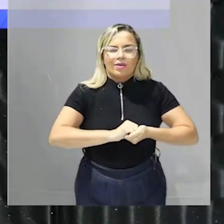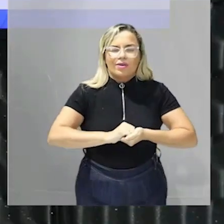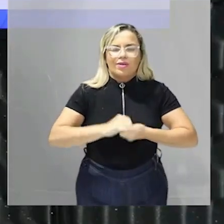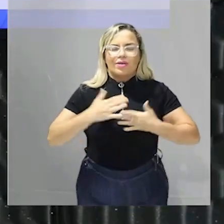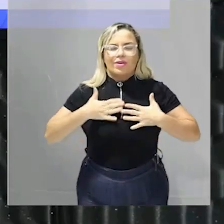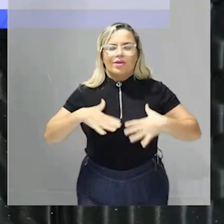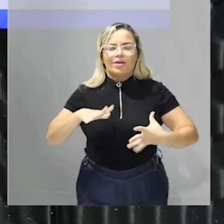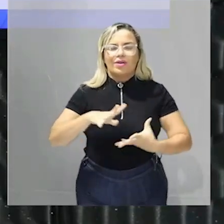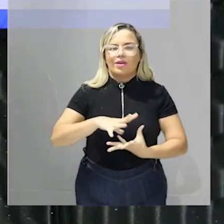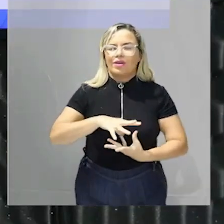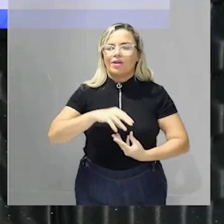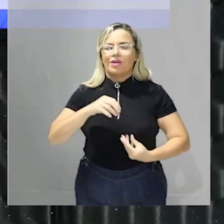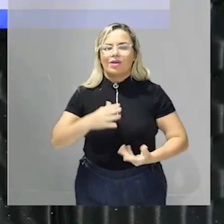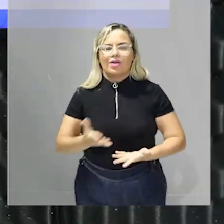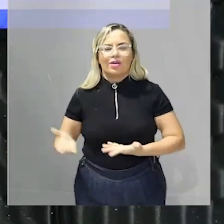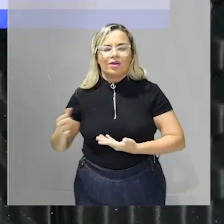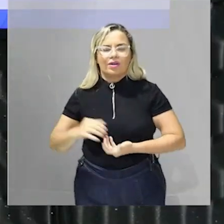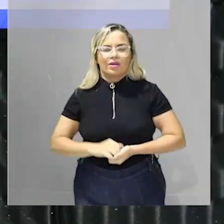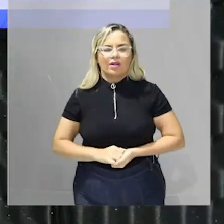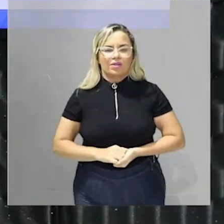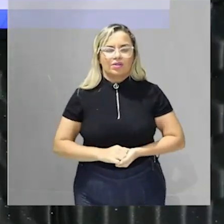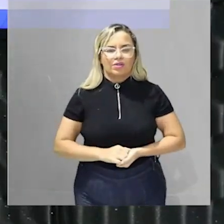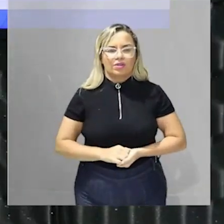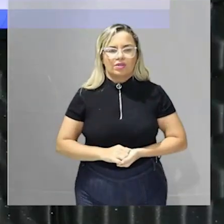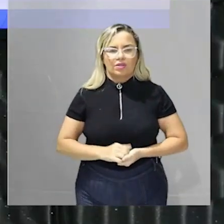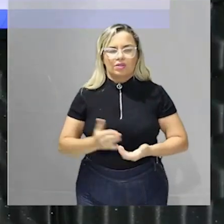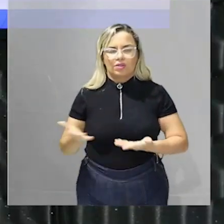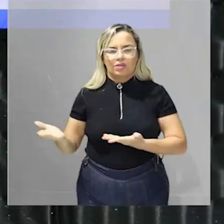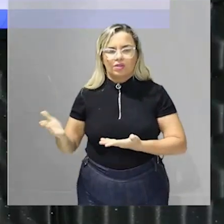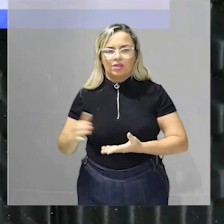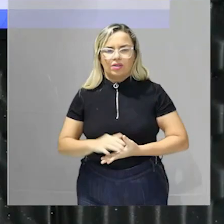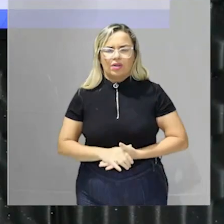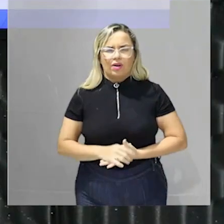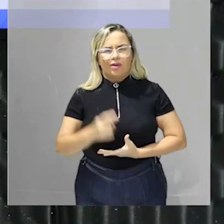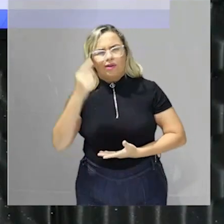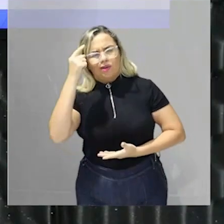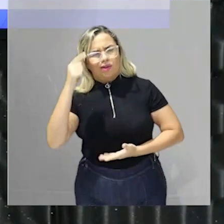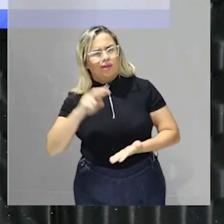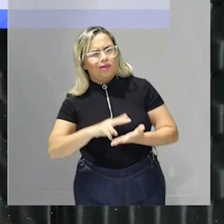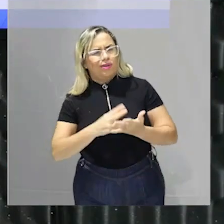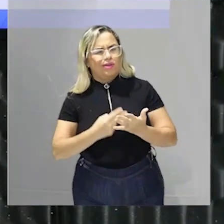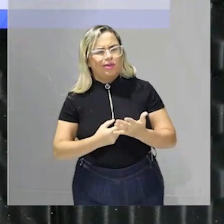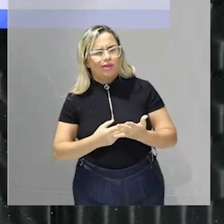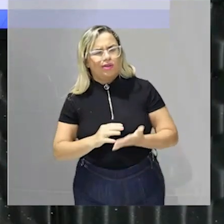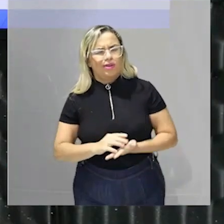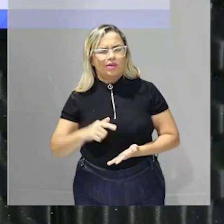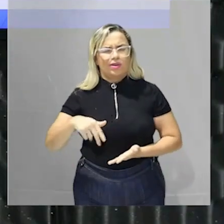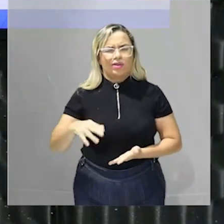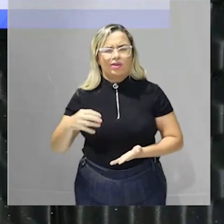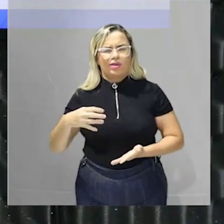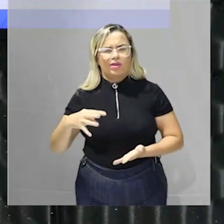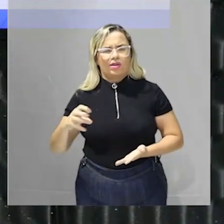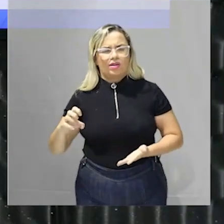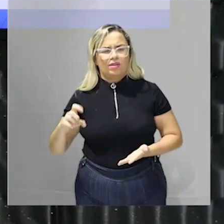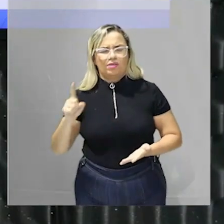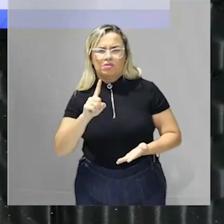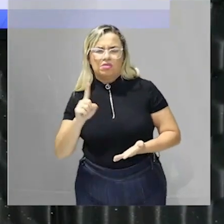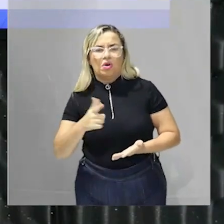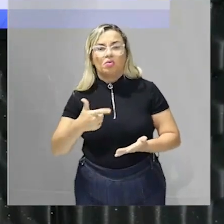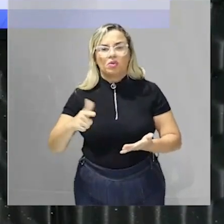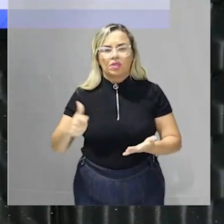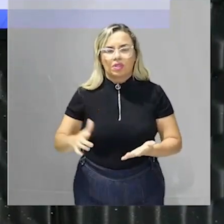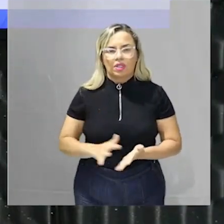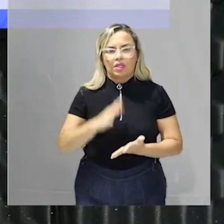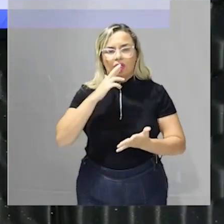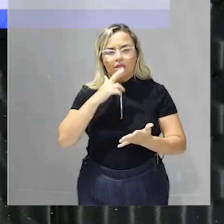pé da letra, são mãos quentes. E não tem essa alternativa aqui, aí você vai ficar na dúvida, pô, mão aberta, mão grande, mão pequena, mão frouxa. Mas ele